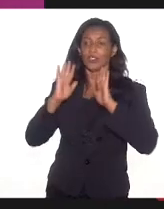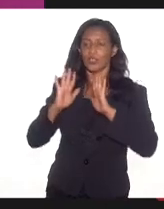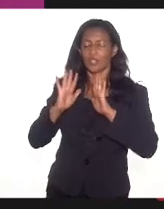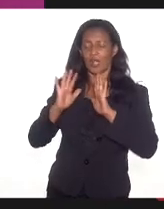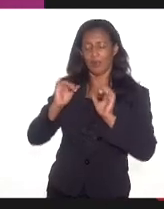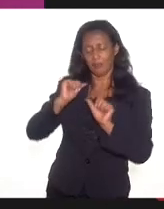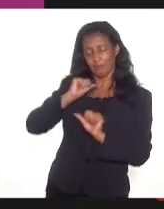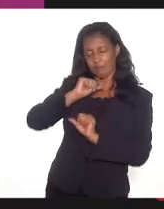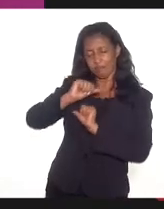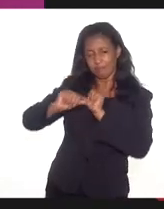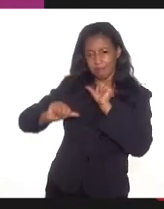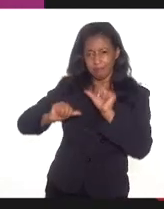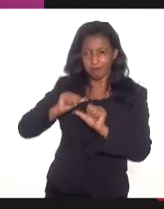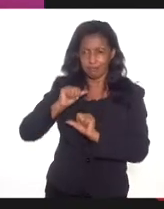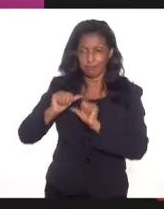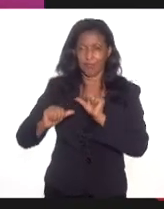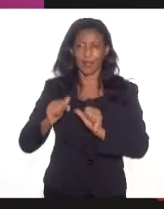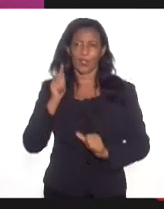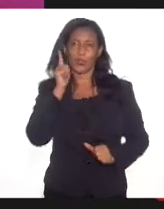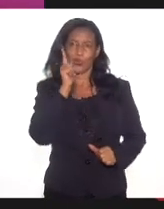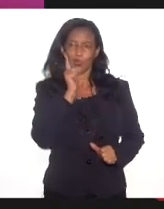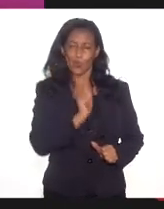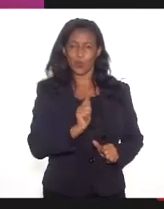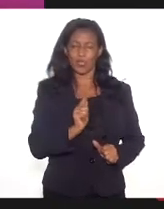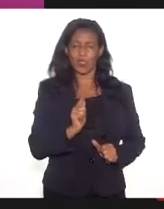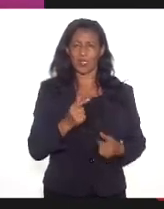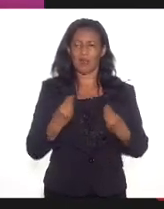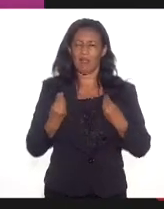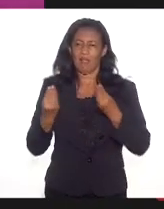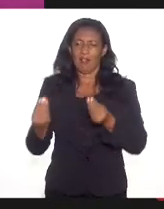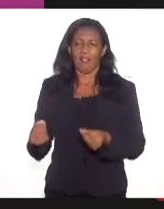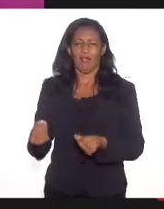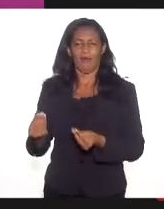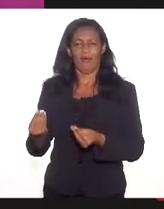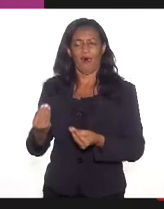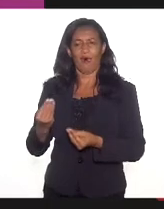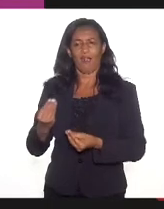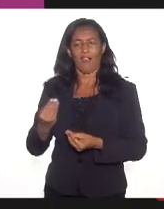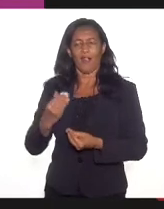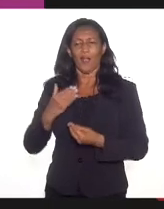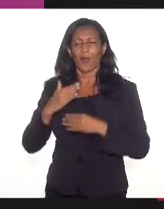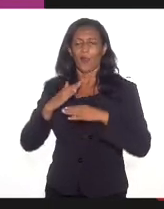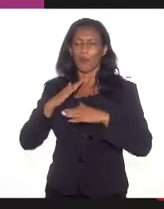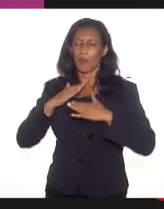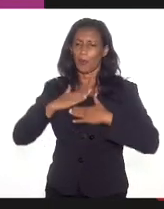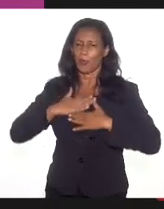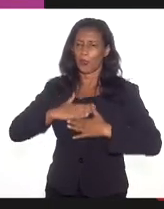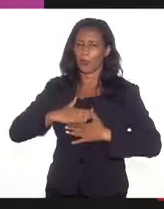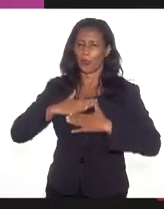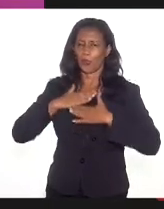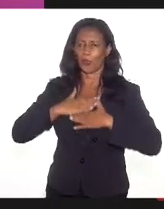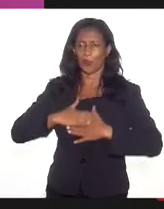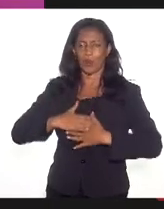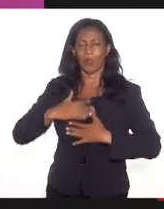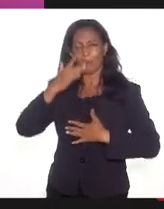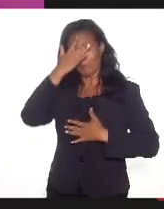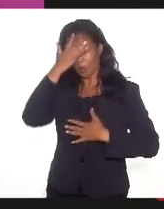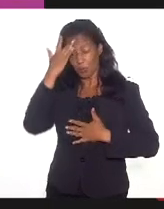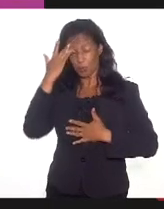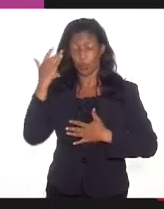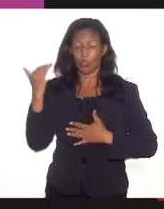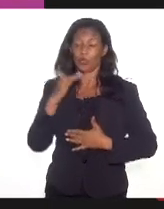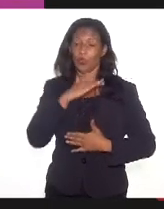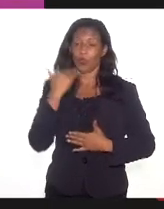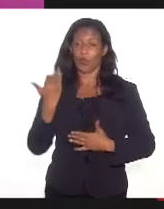que é a gente consiga levar um alento a essas pessoas que estão realmente morrendo de fome e há